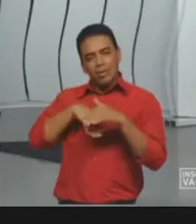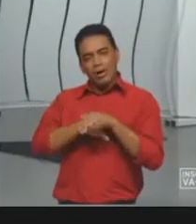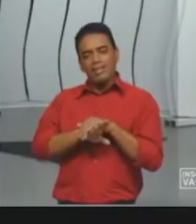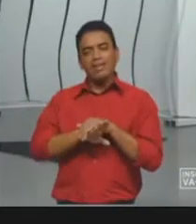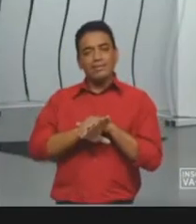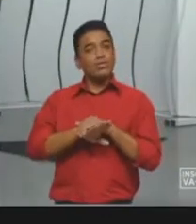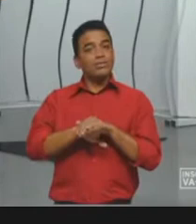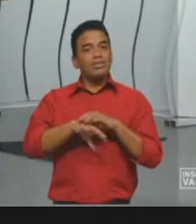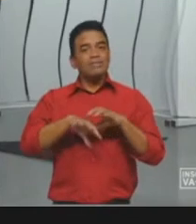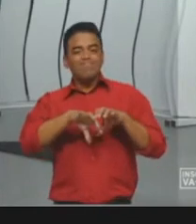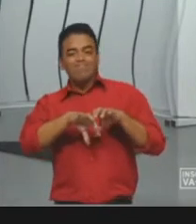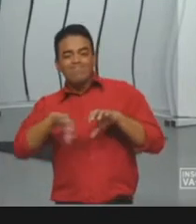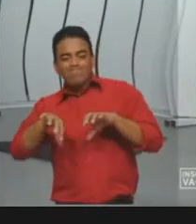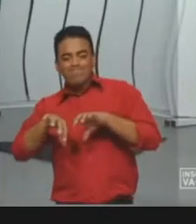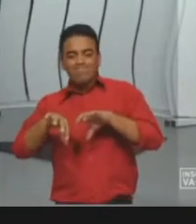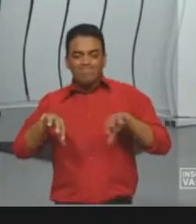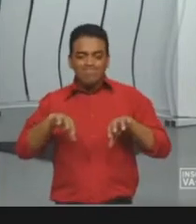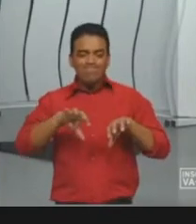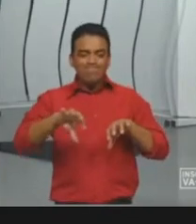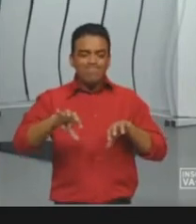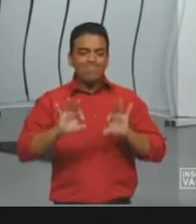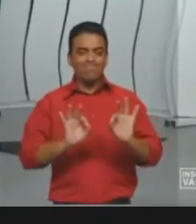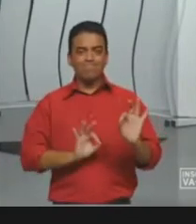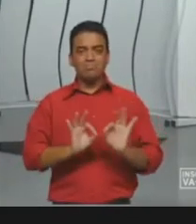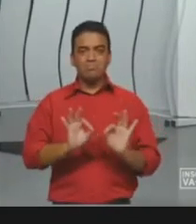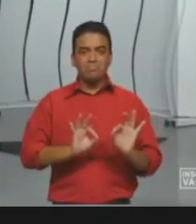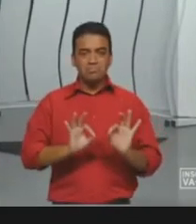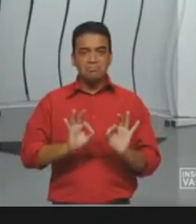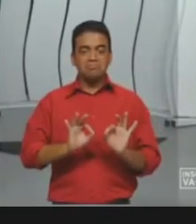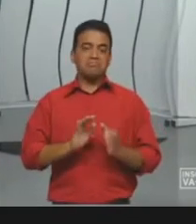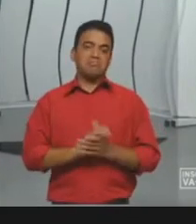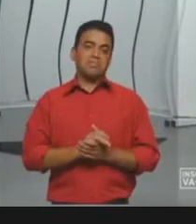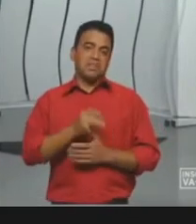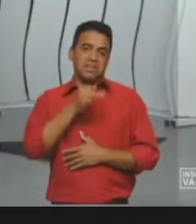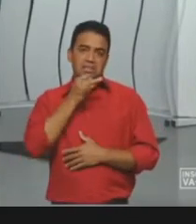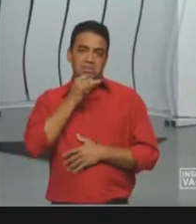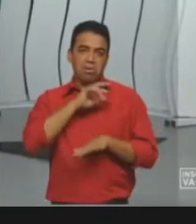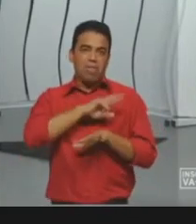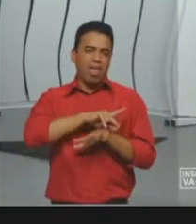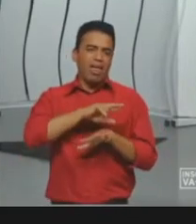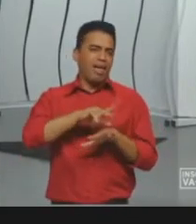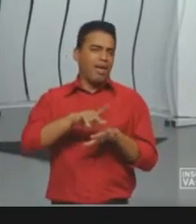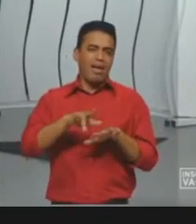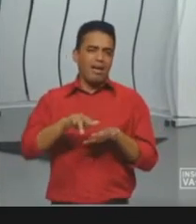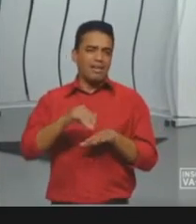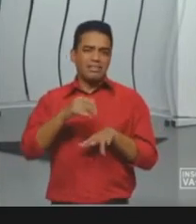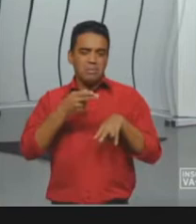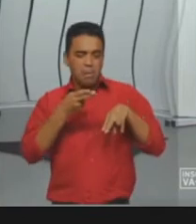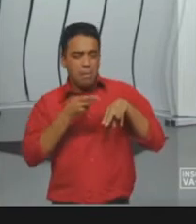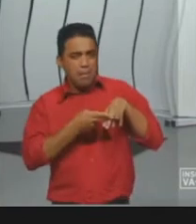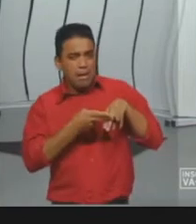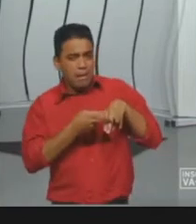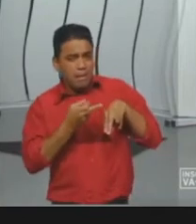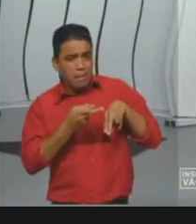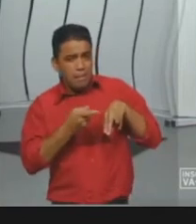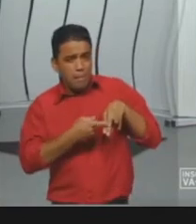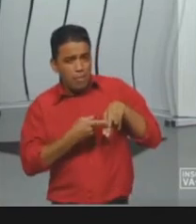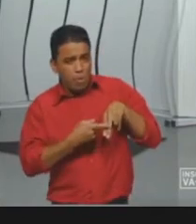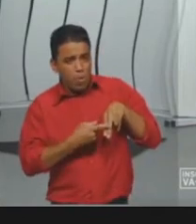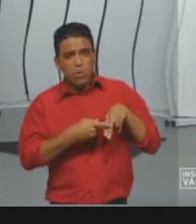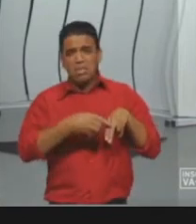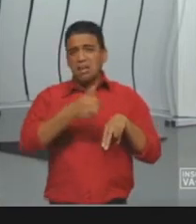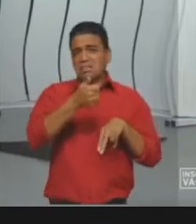aí. E aí você tem muitos desses. Vamos dizer que você tem, sei lá, umas 100 bermudas, umas 500